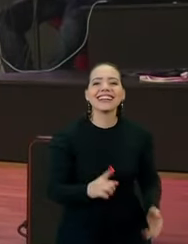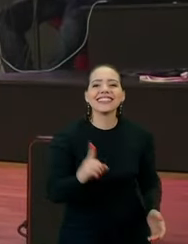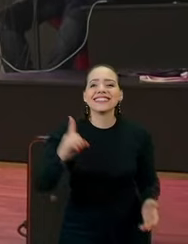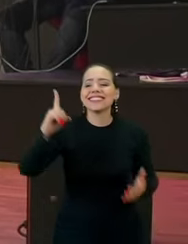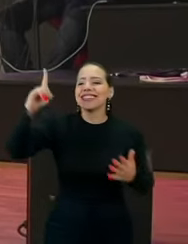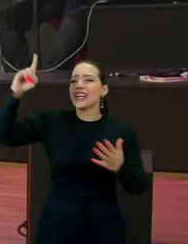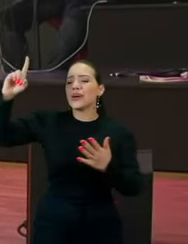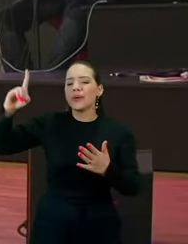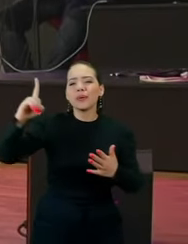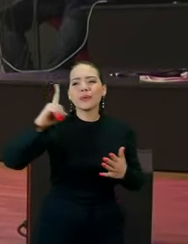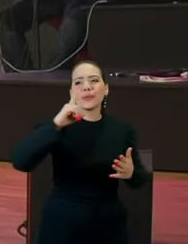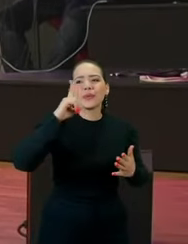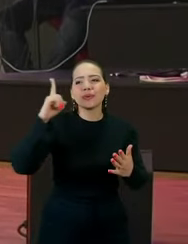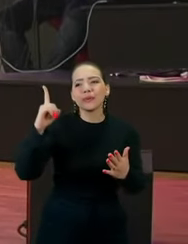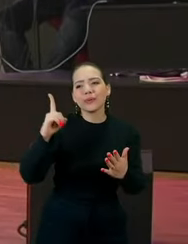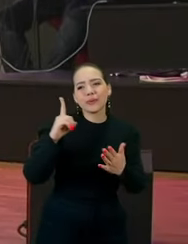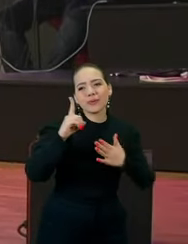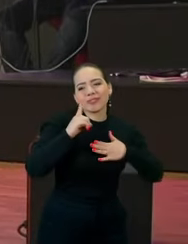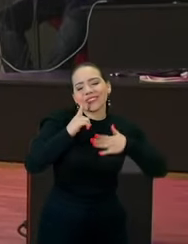desfrutar.